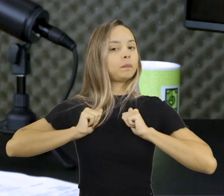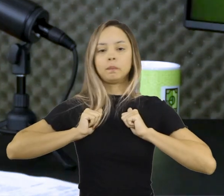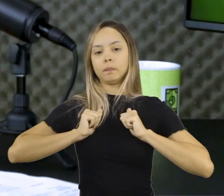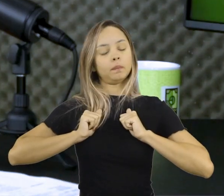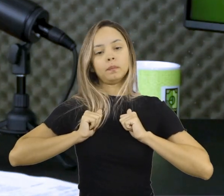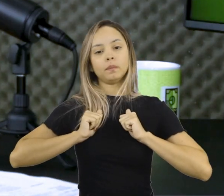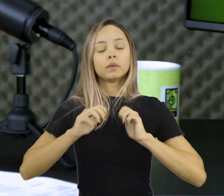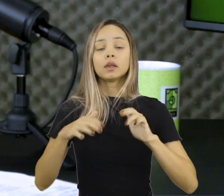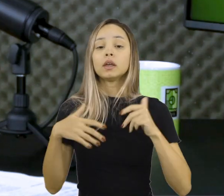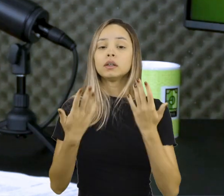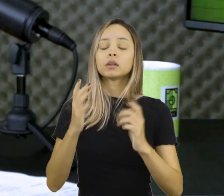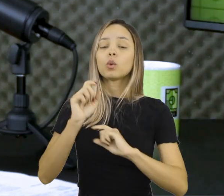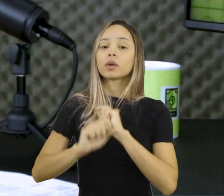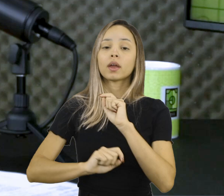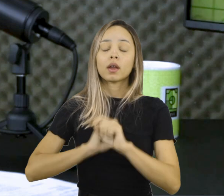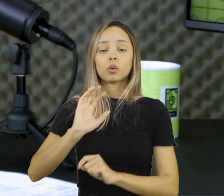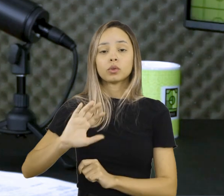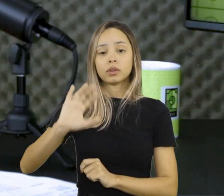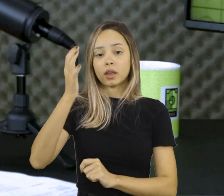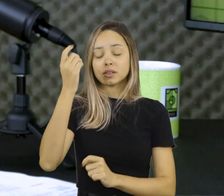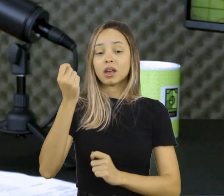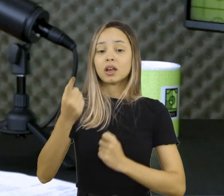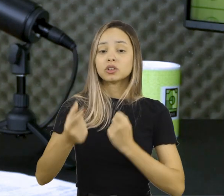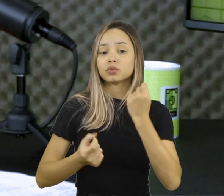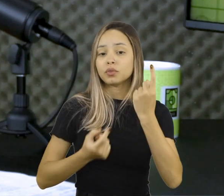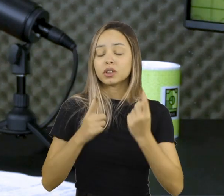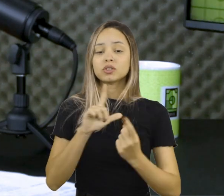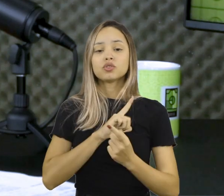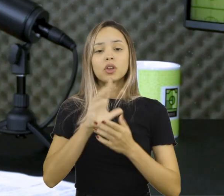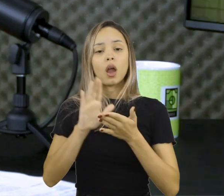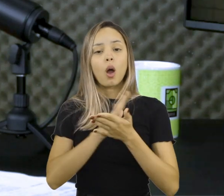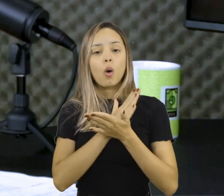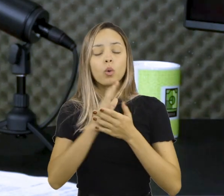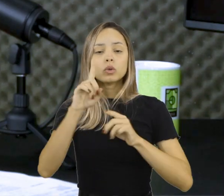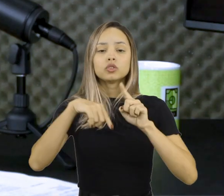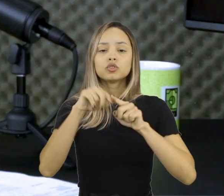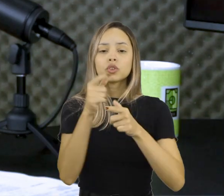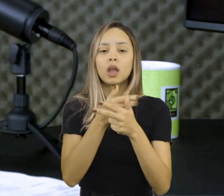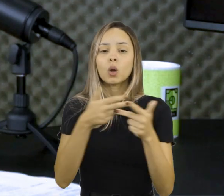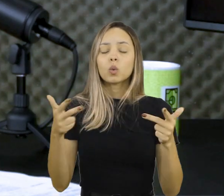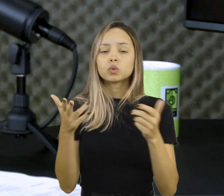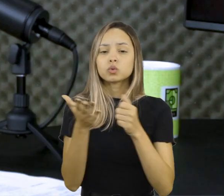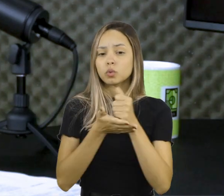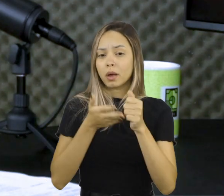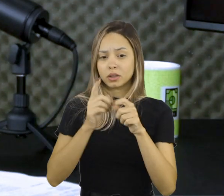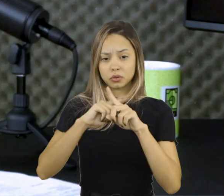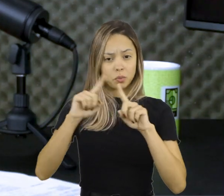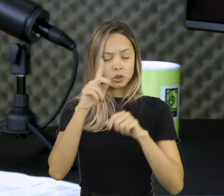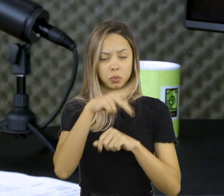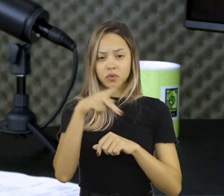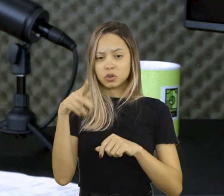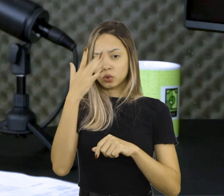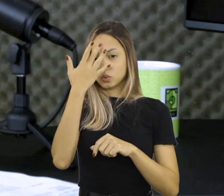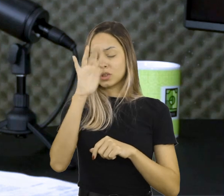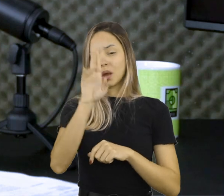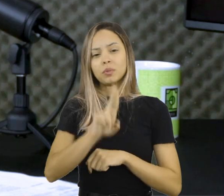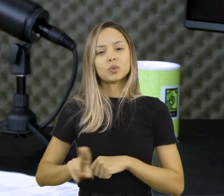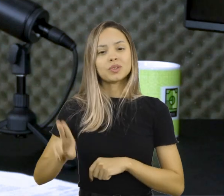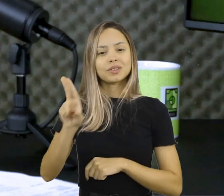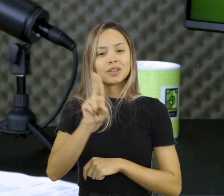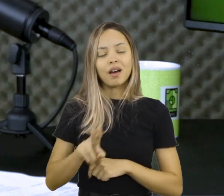acontece Às vezes tem recursos básicos e aquele professor não sabe trabalhar material Dourado